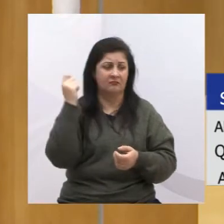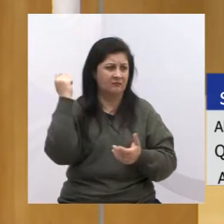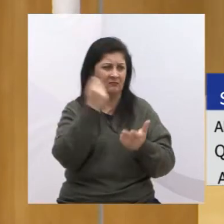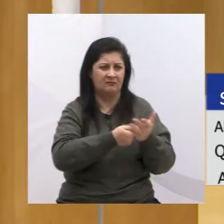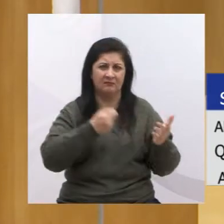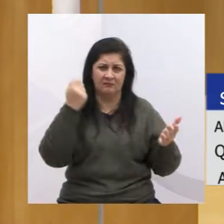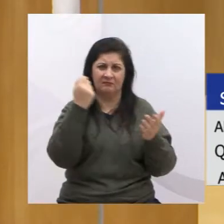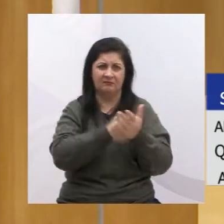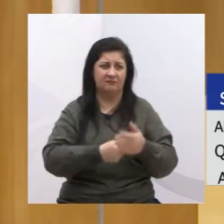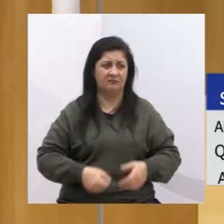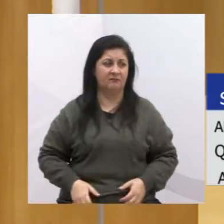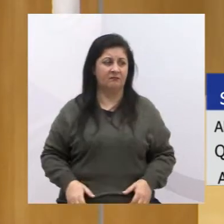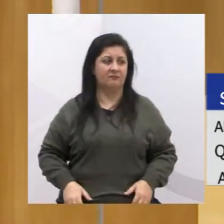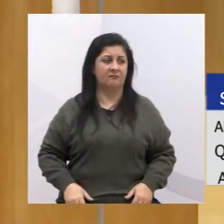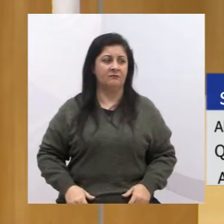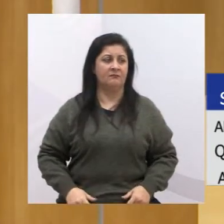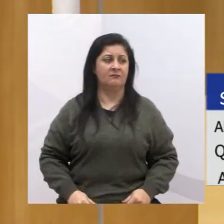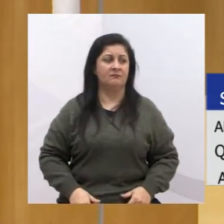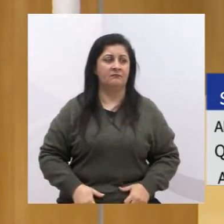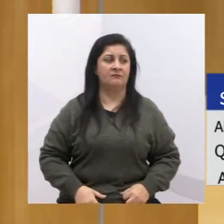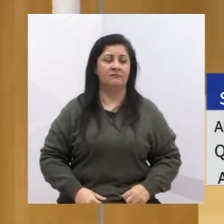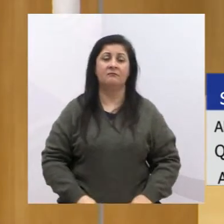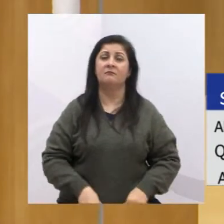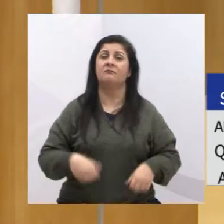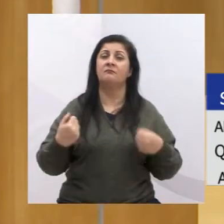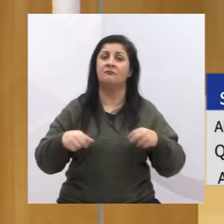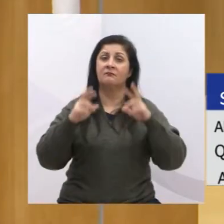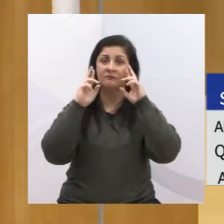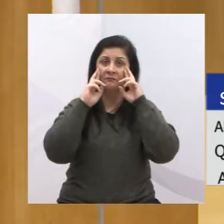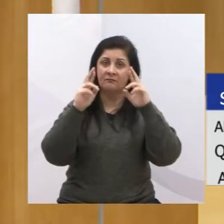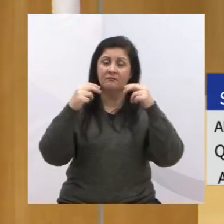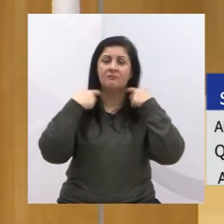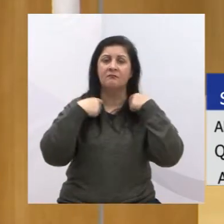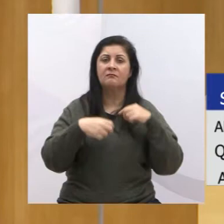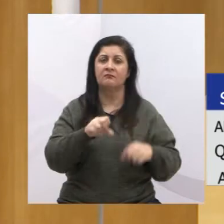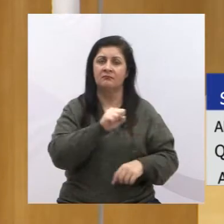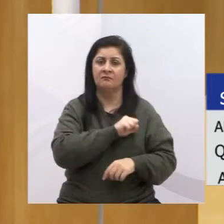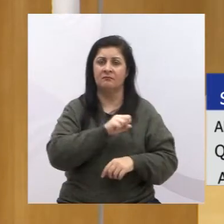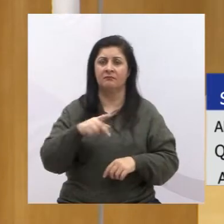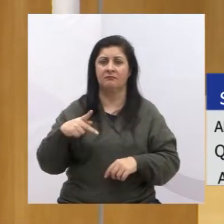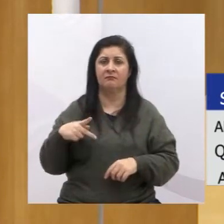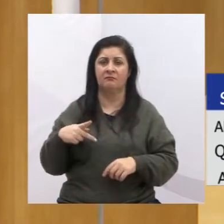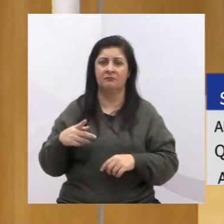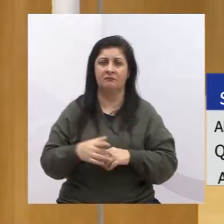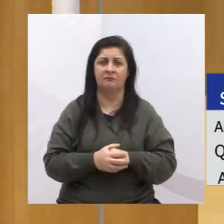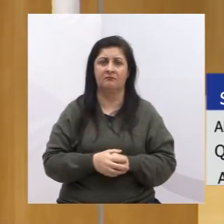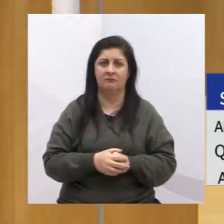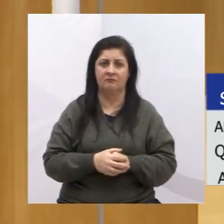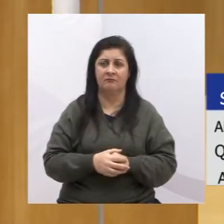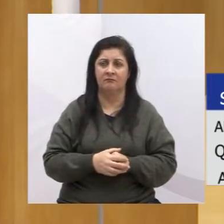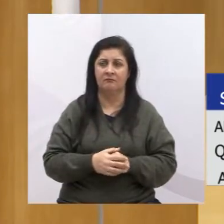agora? Tem que respeitar o funcionário público.